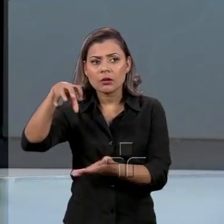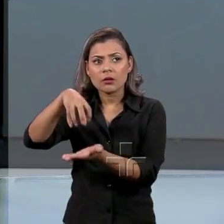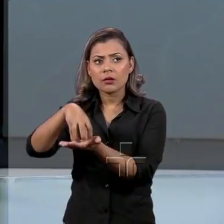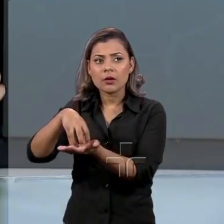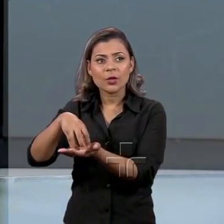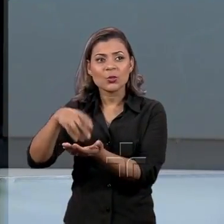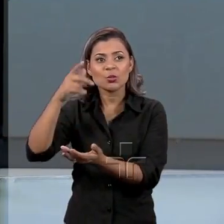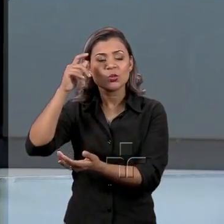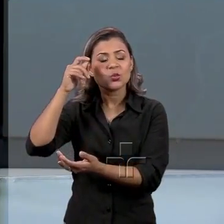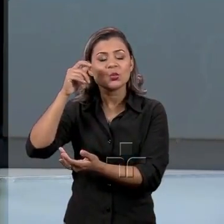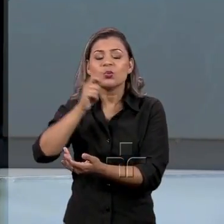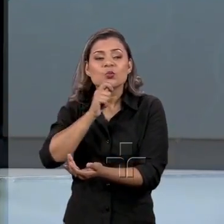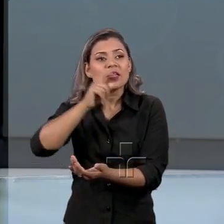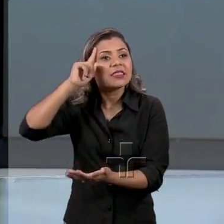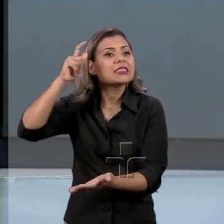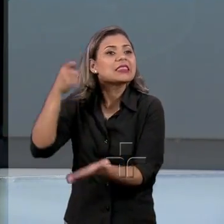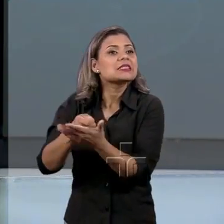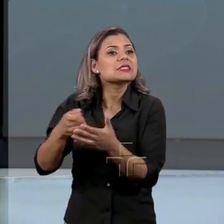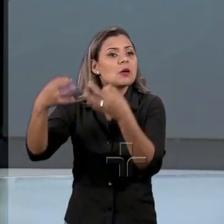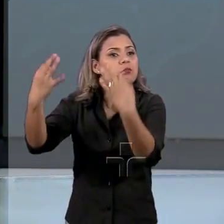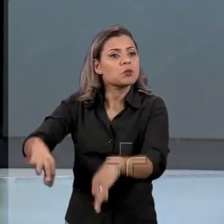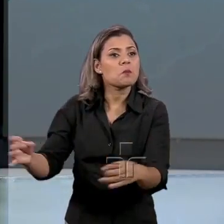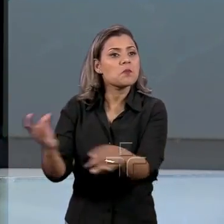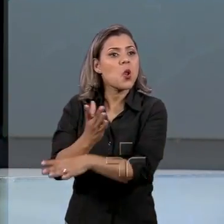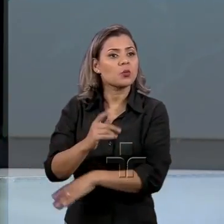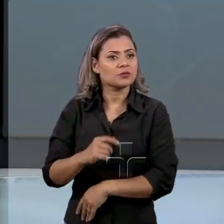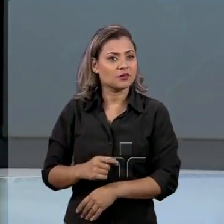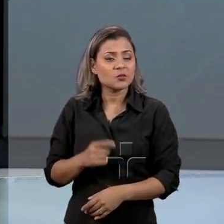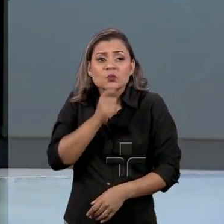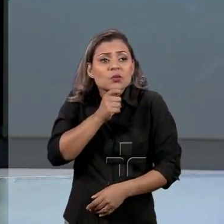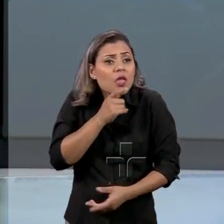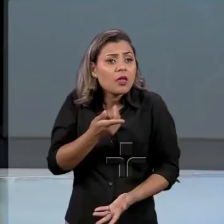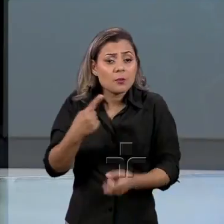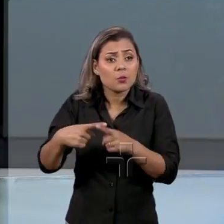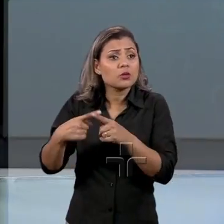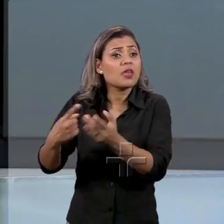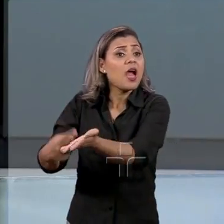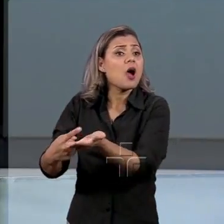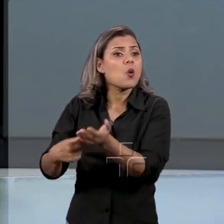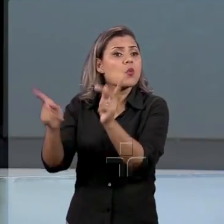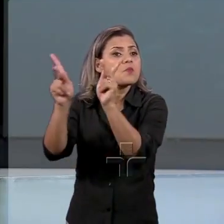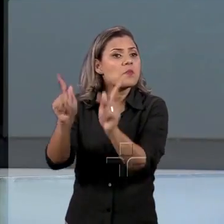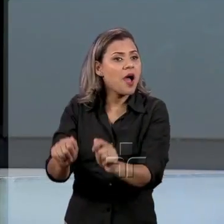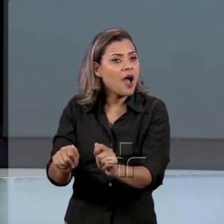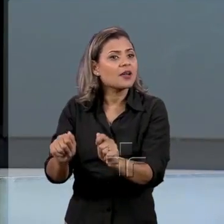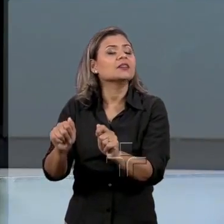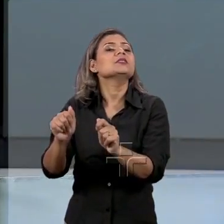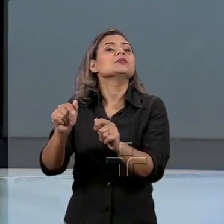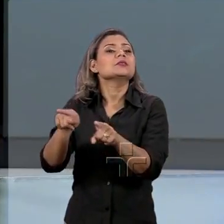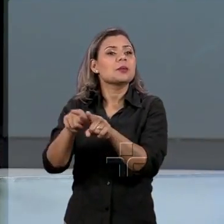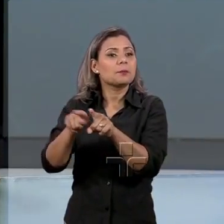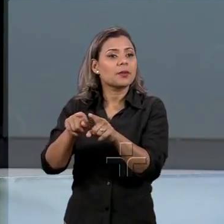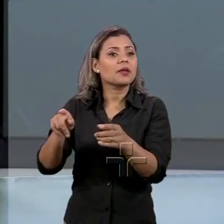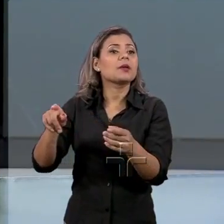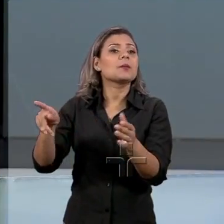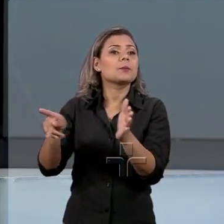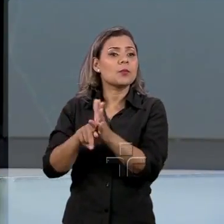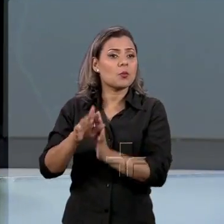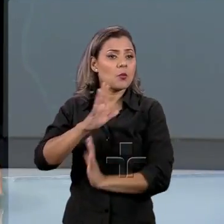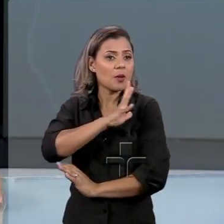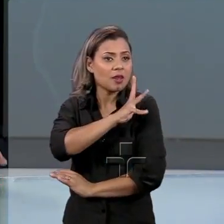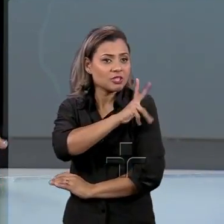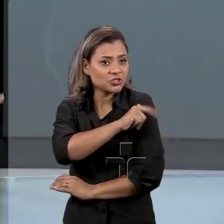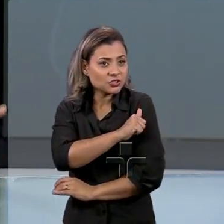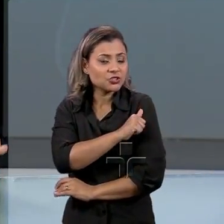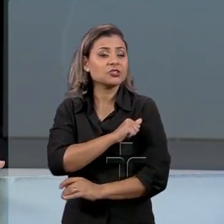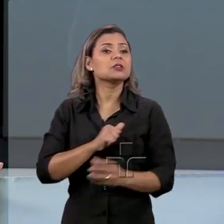indefinido, no aguardo de que uma resolução, um acordo de paz, a criação do Estado da Palestina e um acordo de paz entre